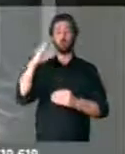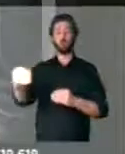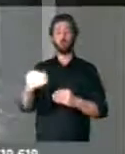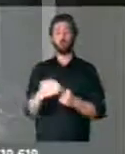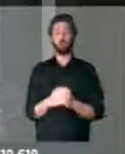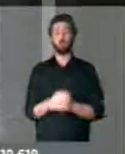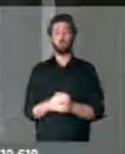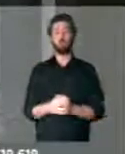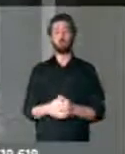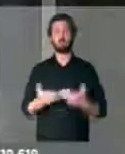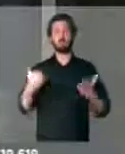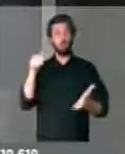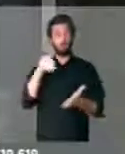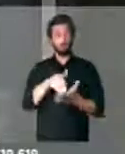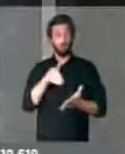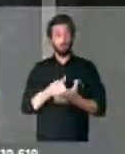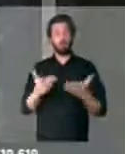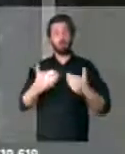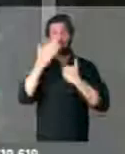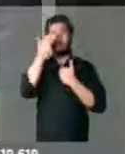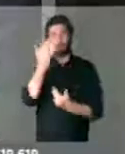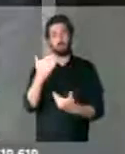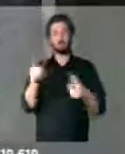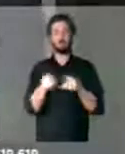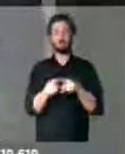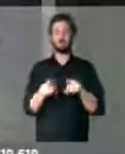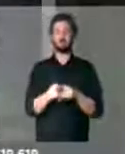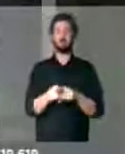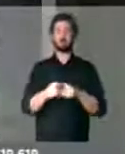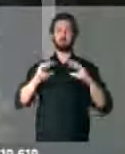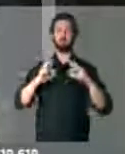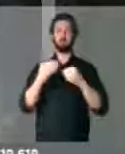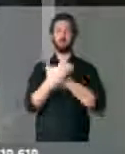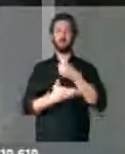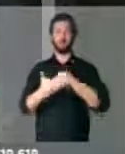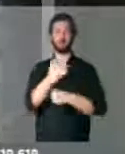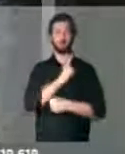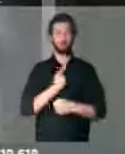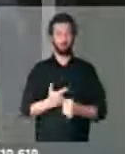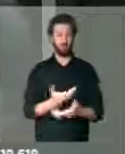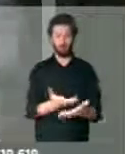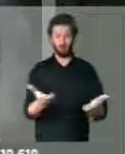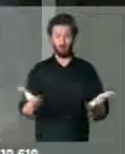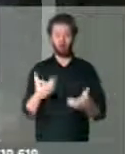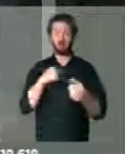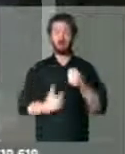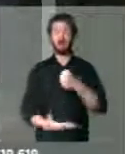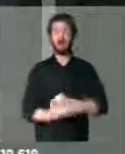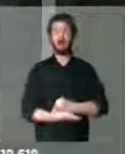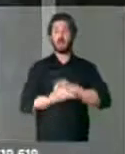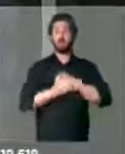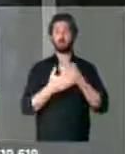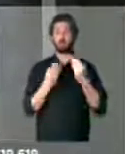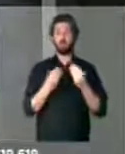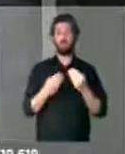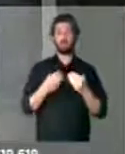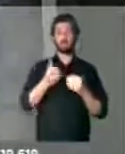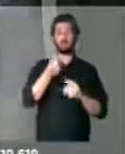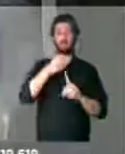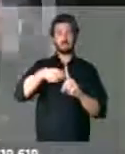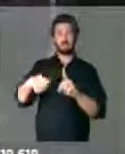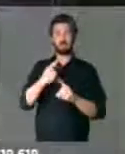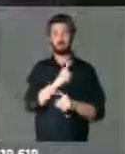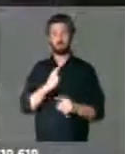elas. Gostaria, por fim, de agradecer aqui a toda a nossa base aliada, que tem sido solidária com o governo durante esses 6